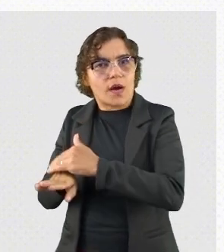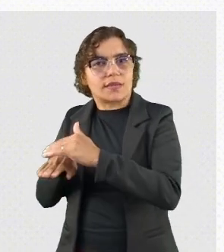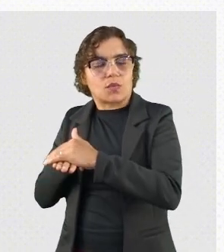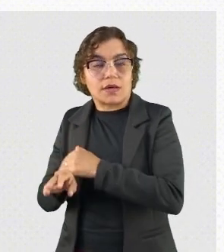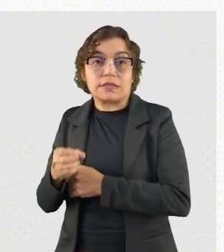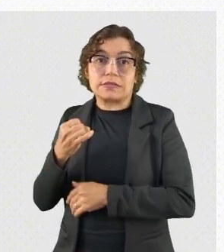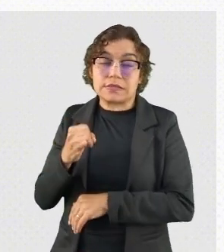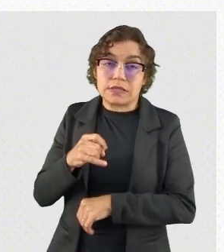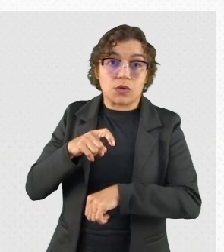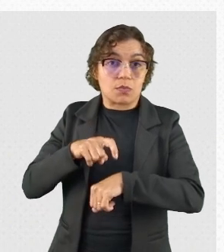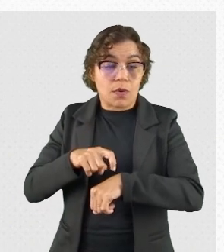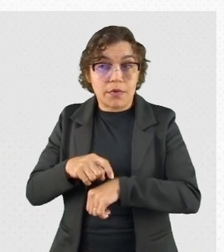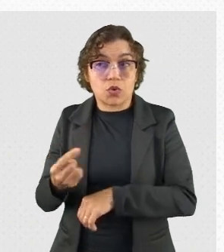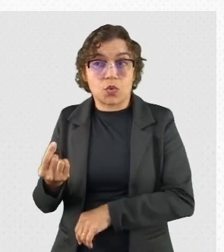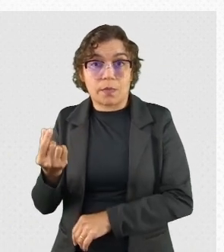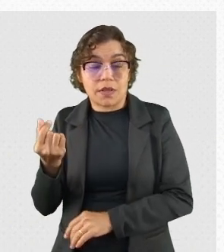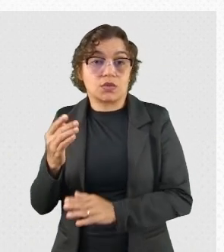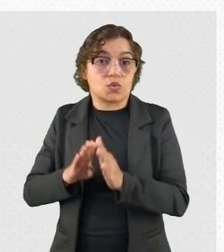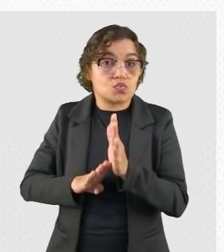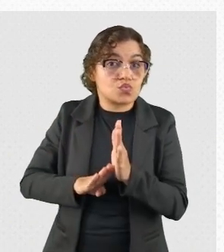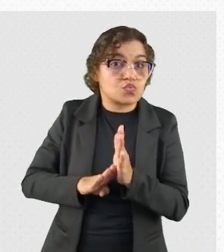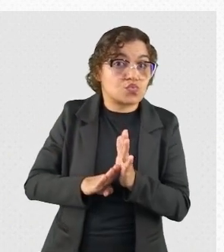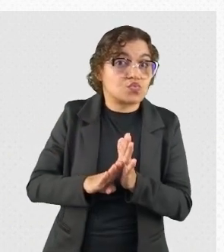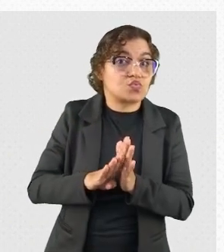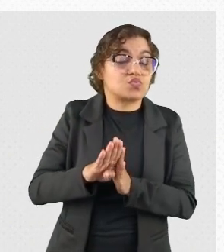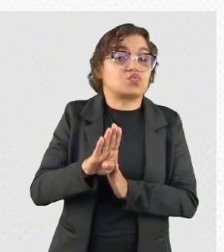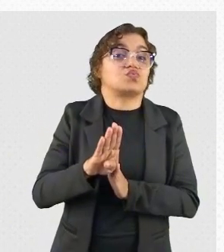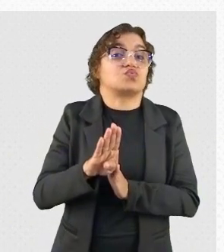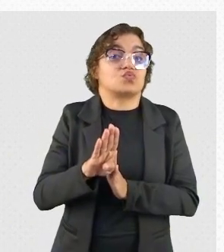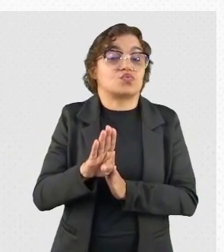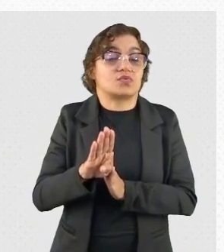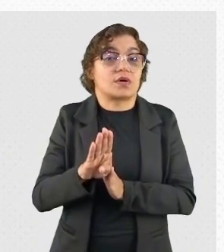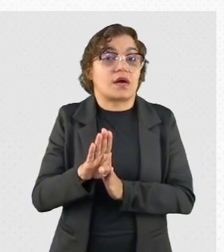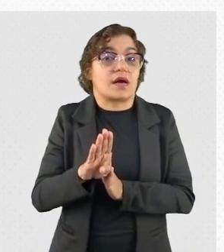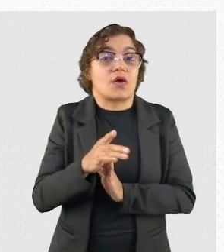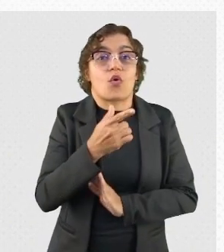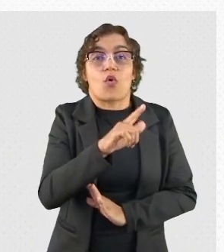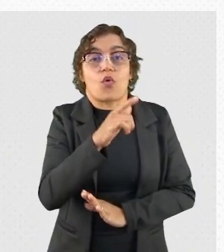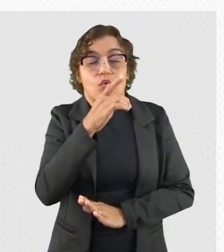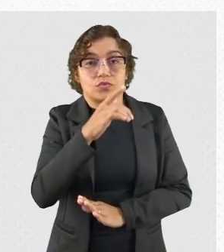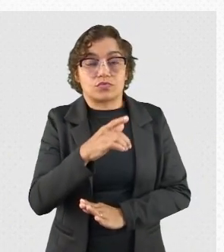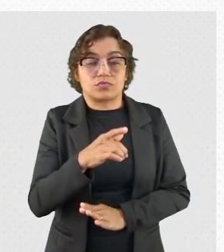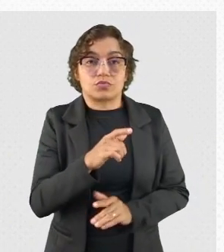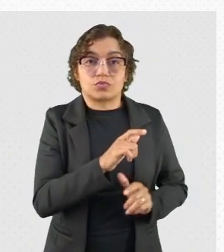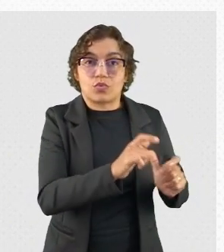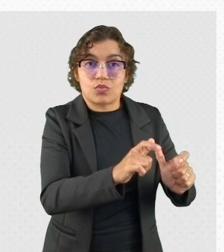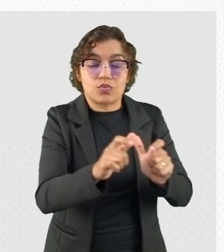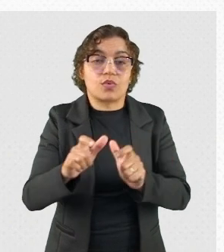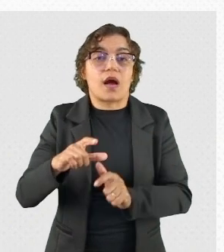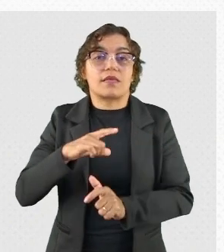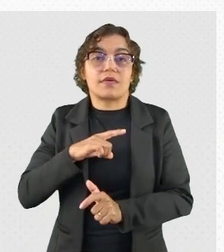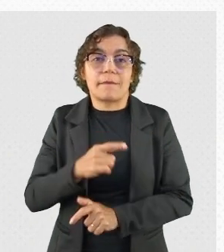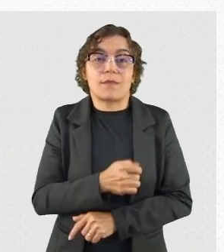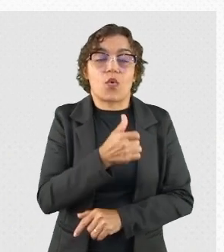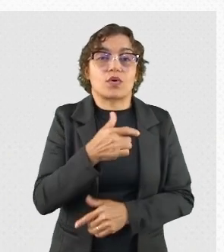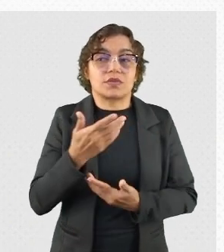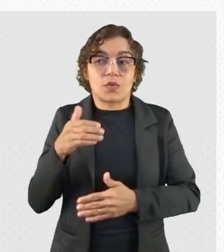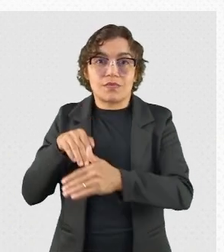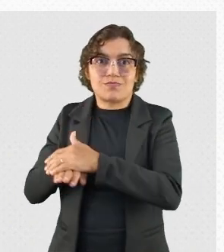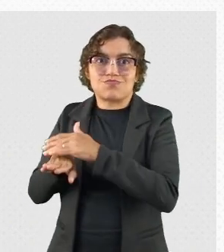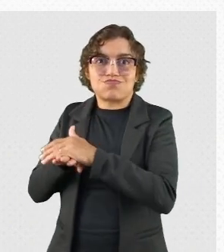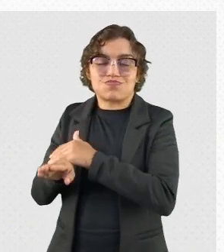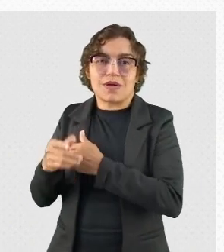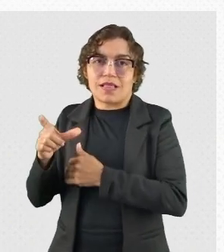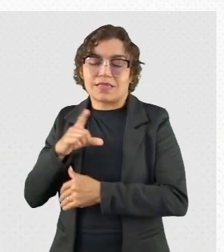momentos em que esse preço aumenta, que você tem pouca oferta daquele produto, ele com esse estoque regulador, ele joga